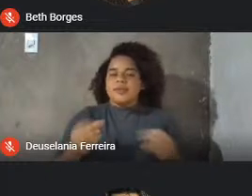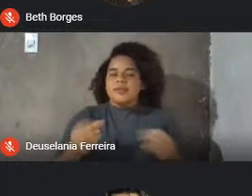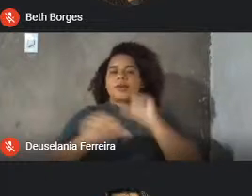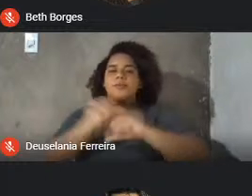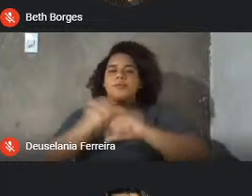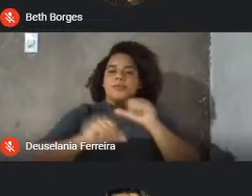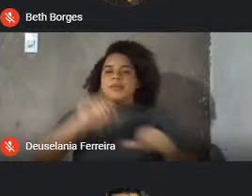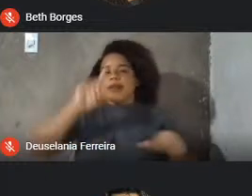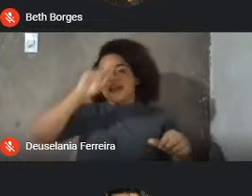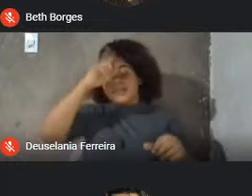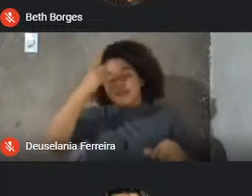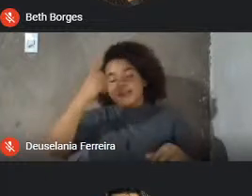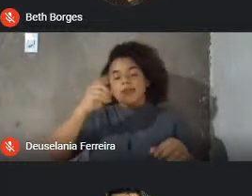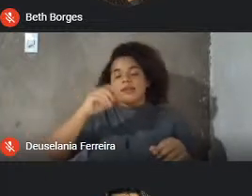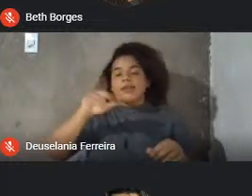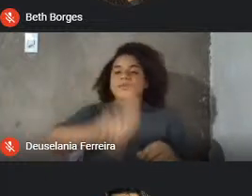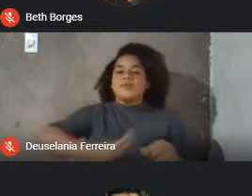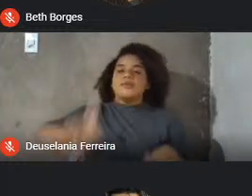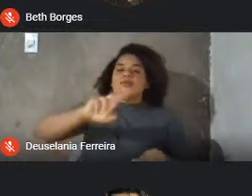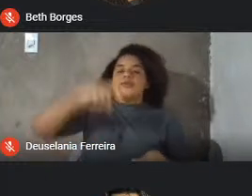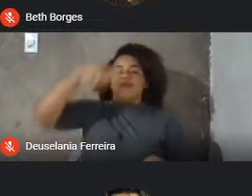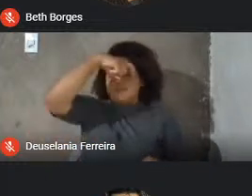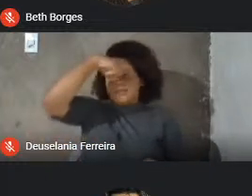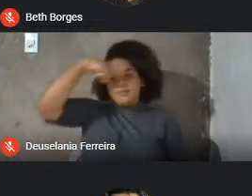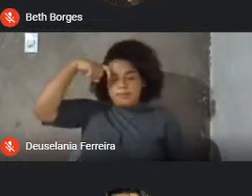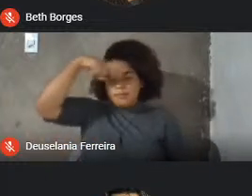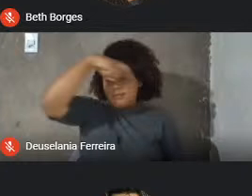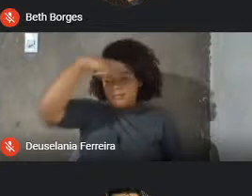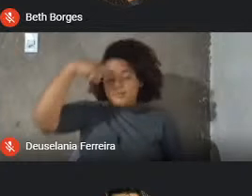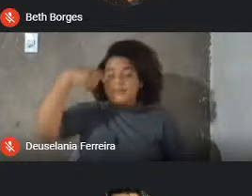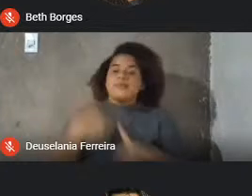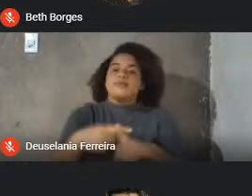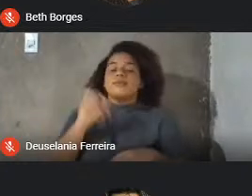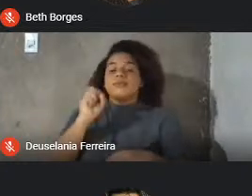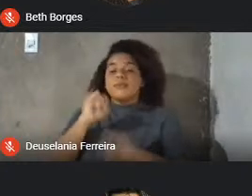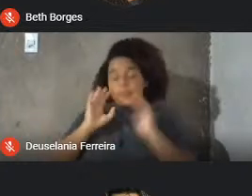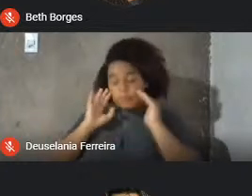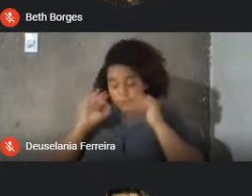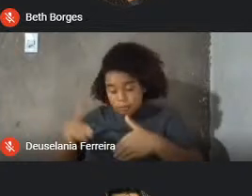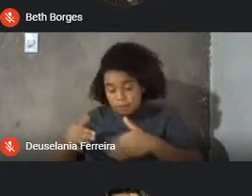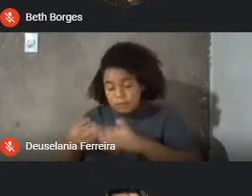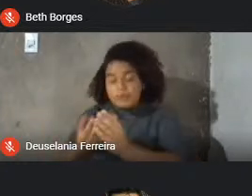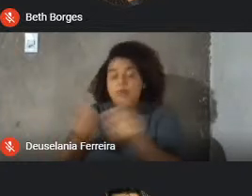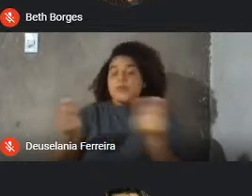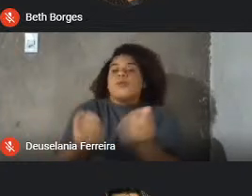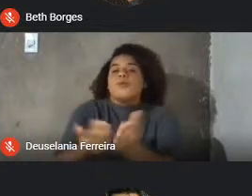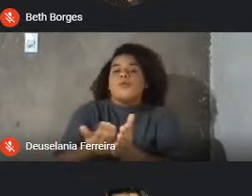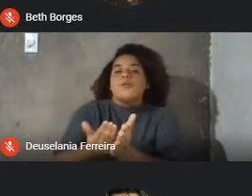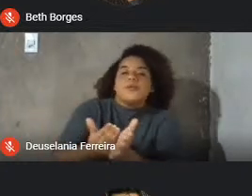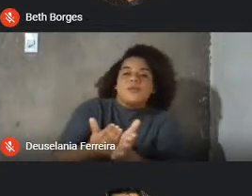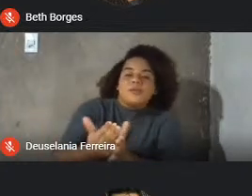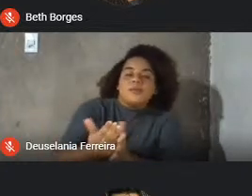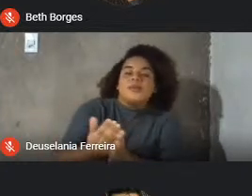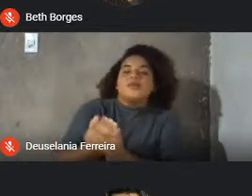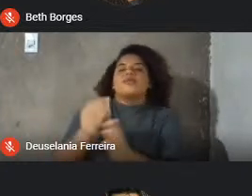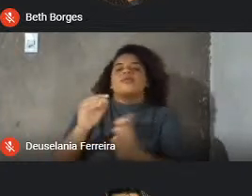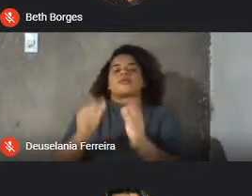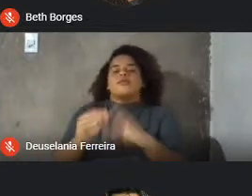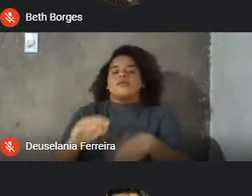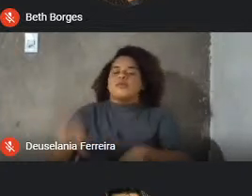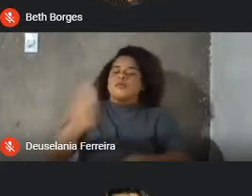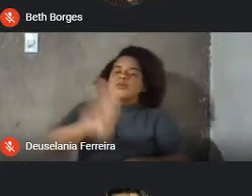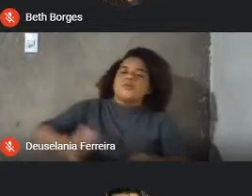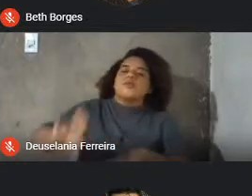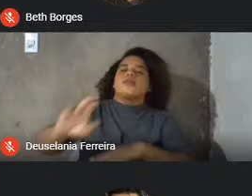com a hipnose? Por quê? Porque se eu já vou na origem com esse trabalho, tá? Que envolve técnicas de terapia